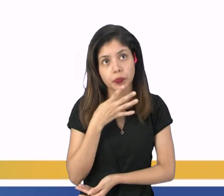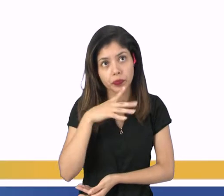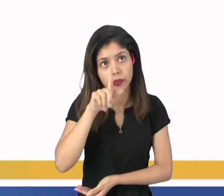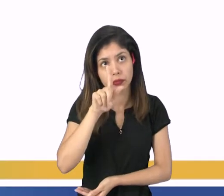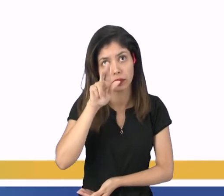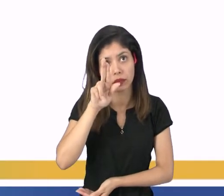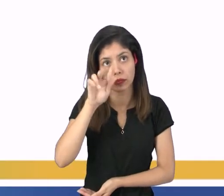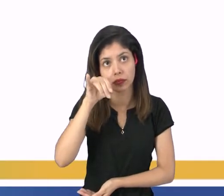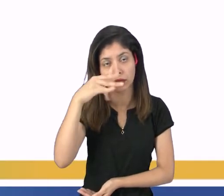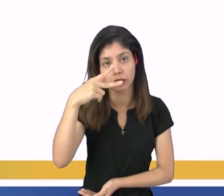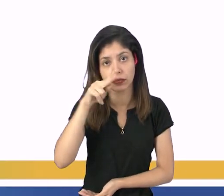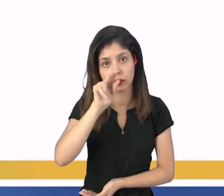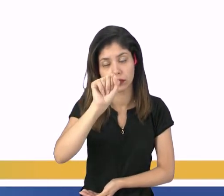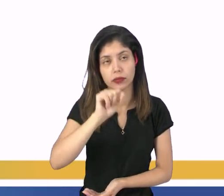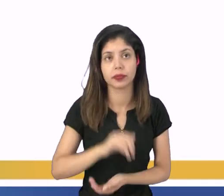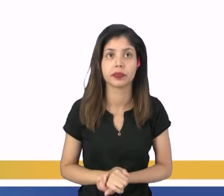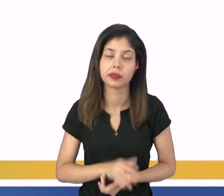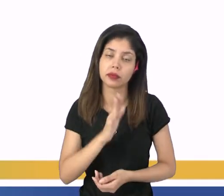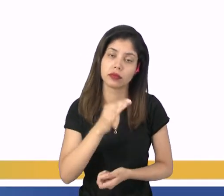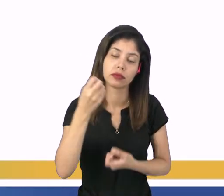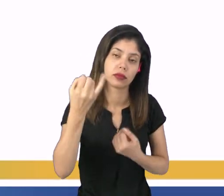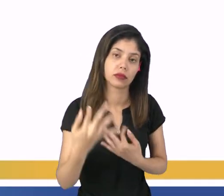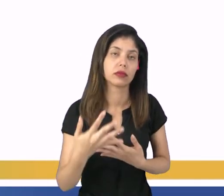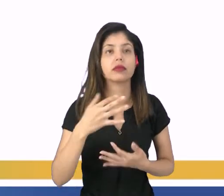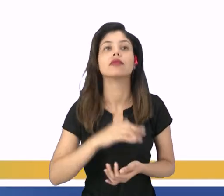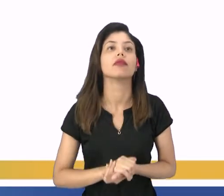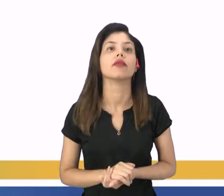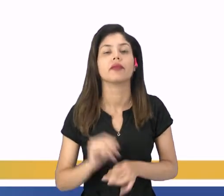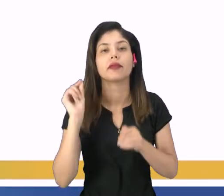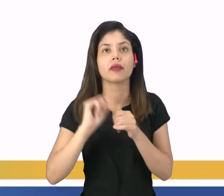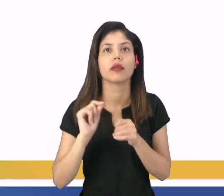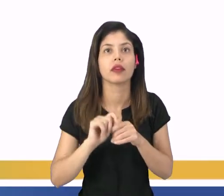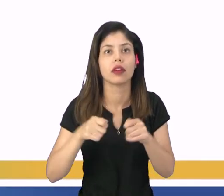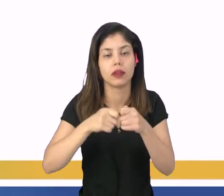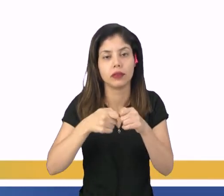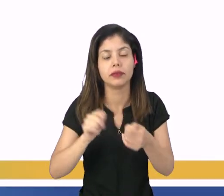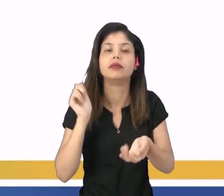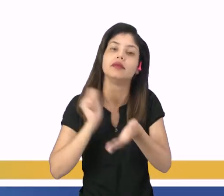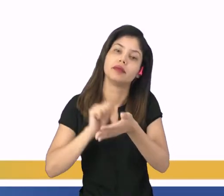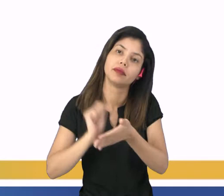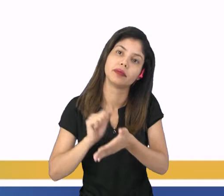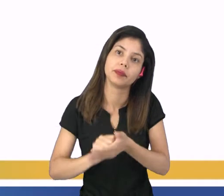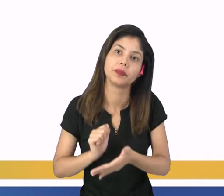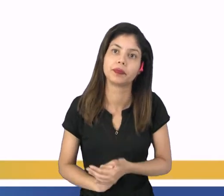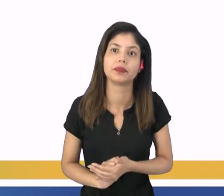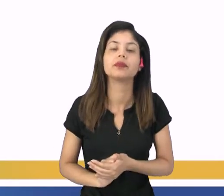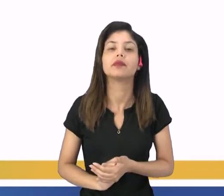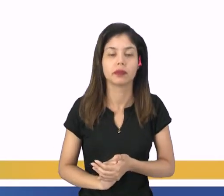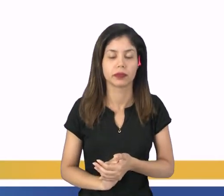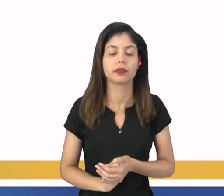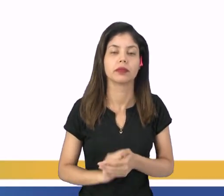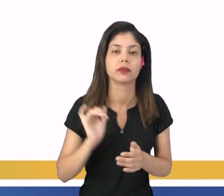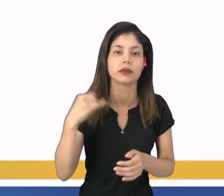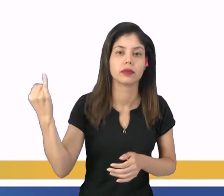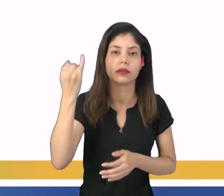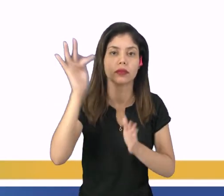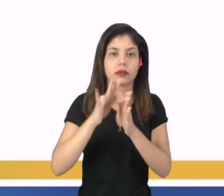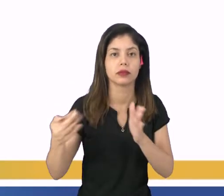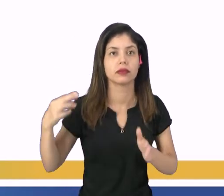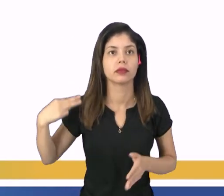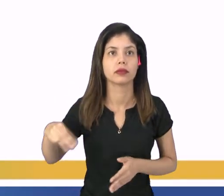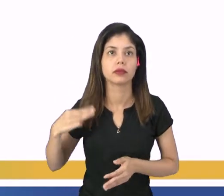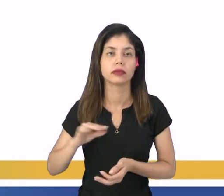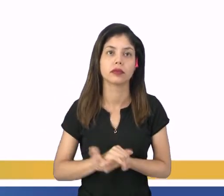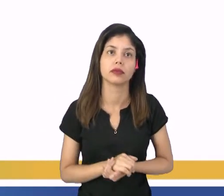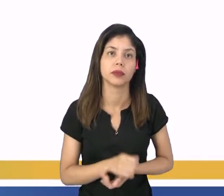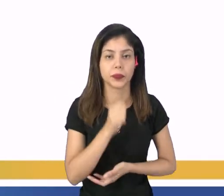coloridas, né? Os quipos, como já citei agora há pouco, onde eles faziam ali contas matemáticas, né? Era uma das principais funções, e tem muita coisa sobre os